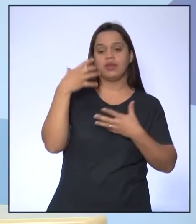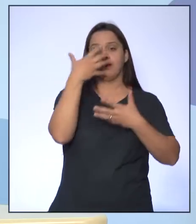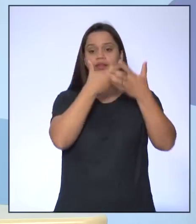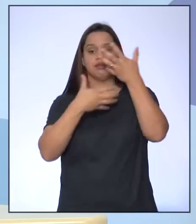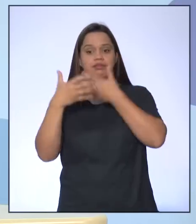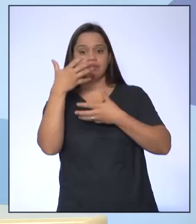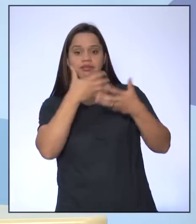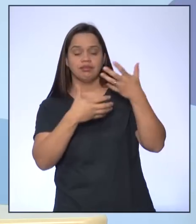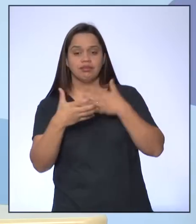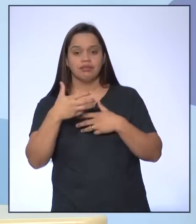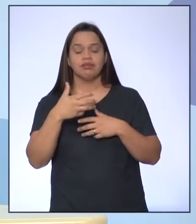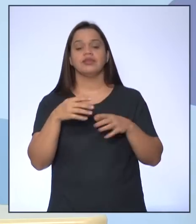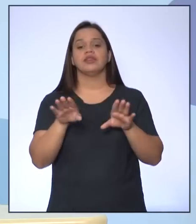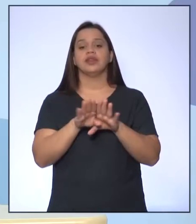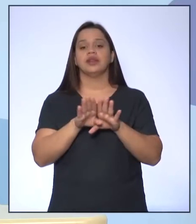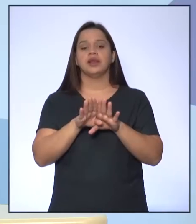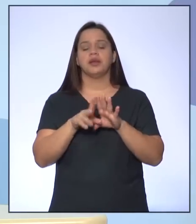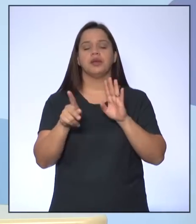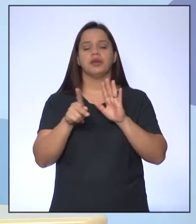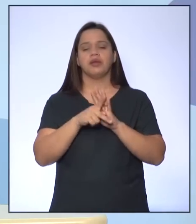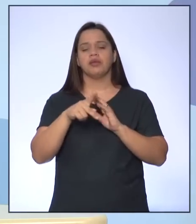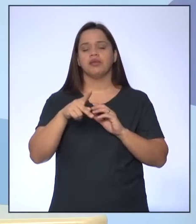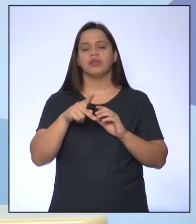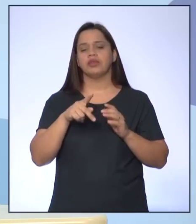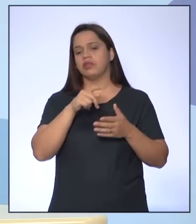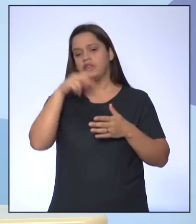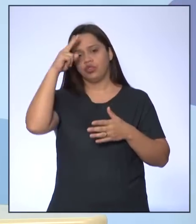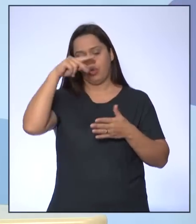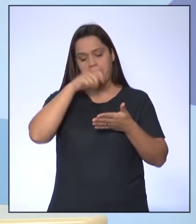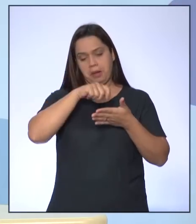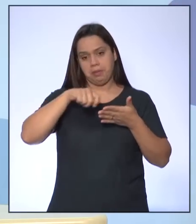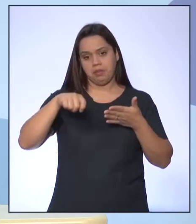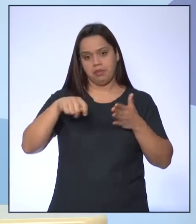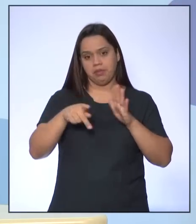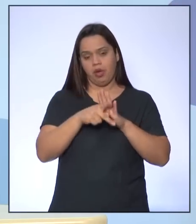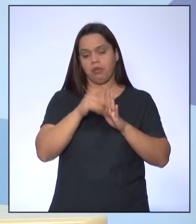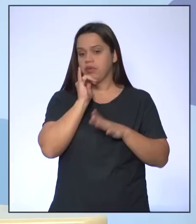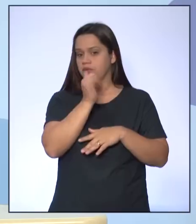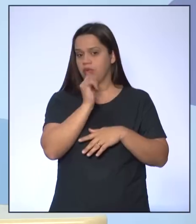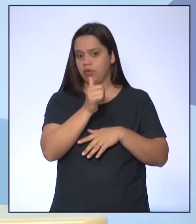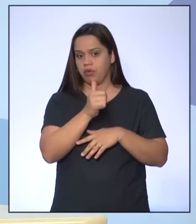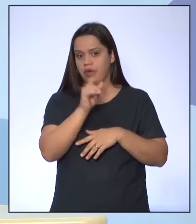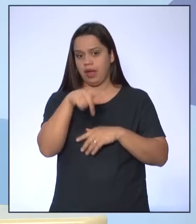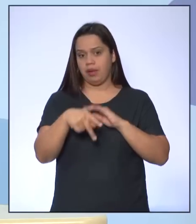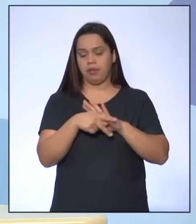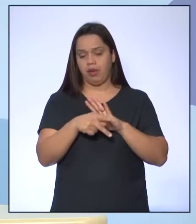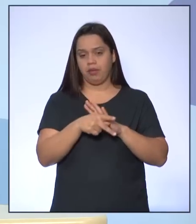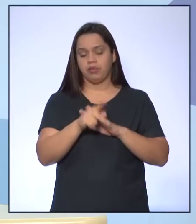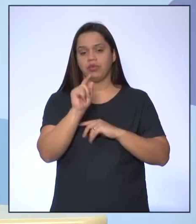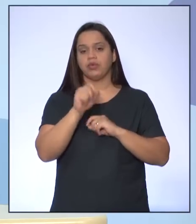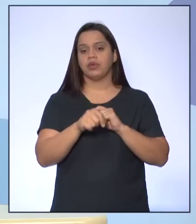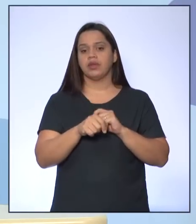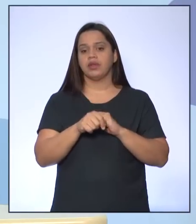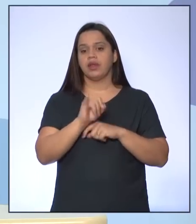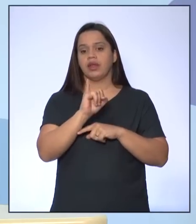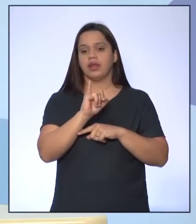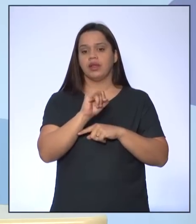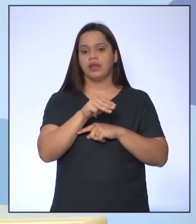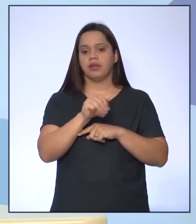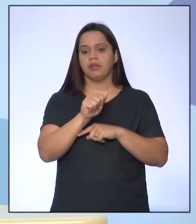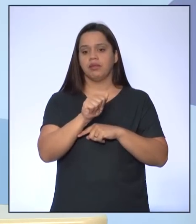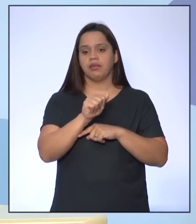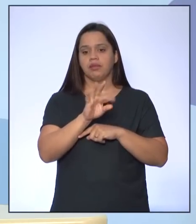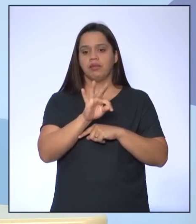cantigas, memórias, relatos de memórias, são fontes imateriais que estão presentes na